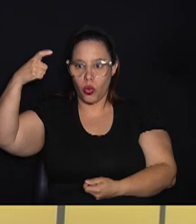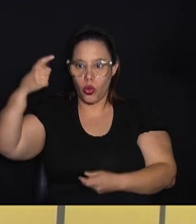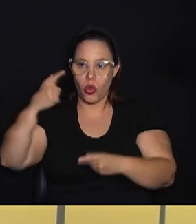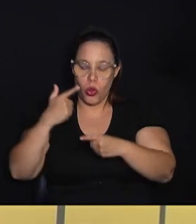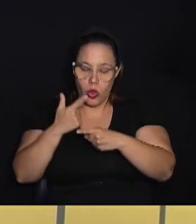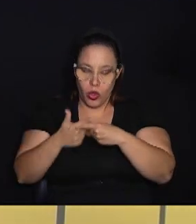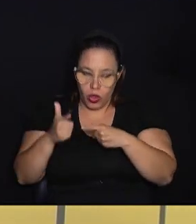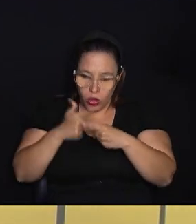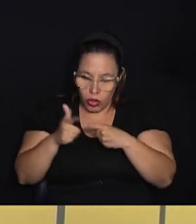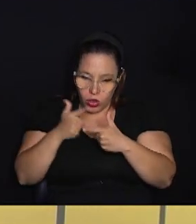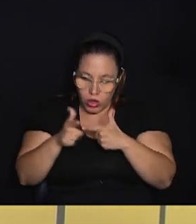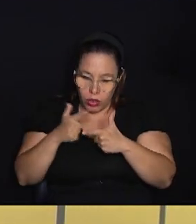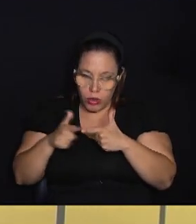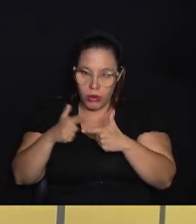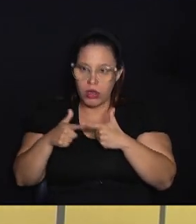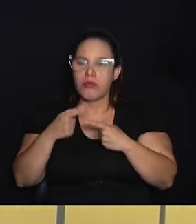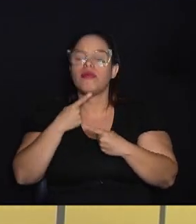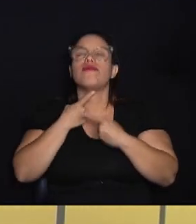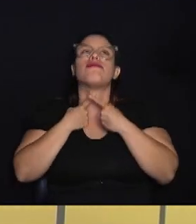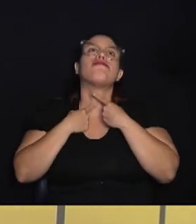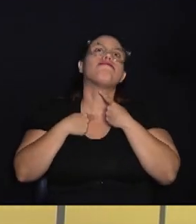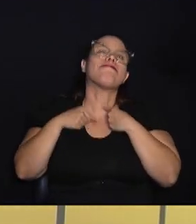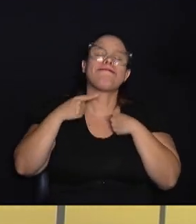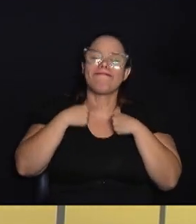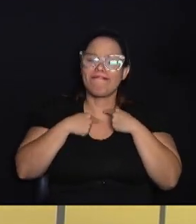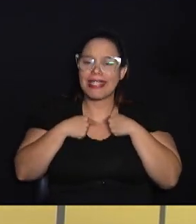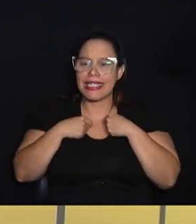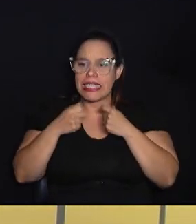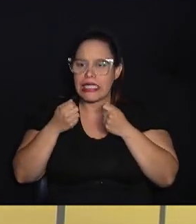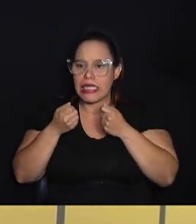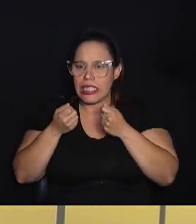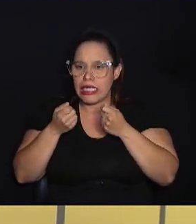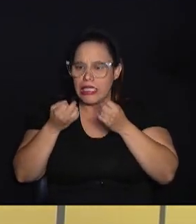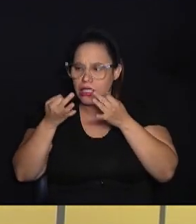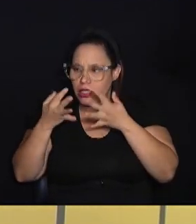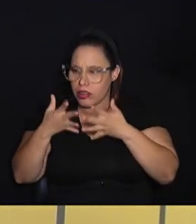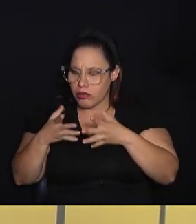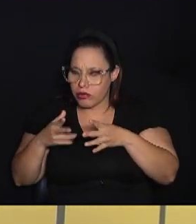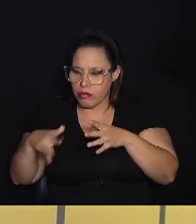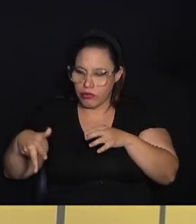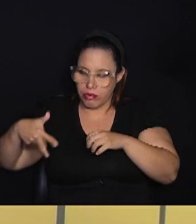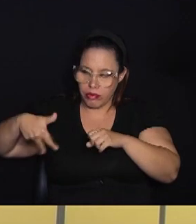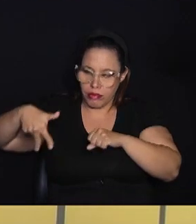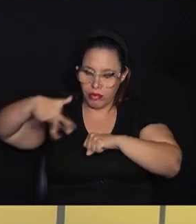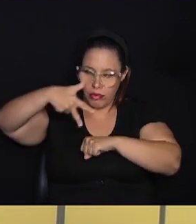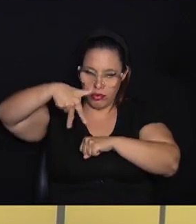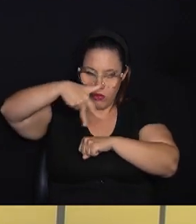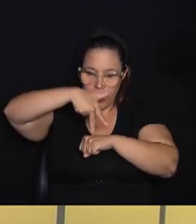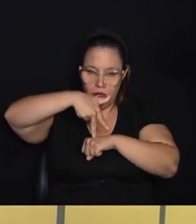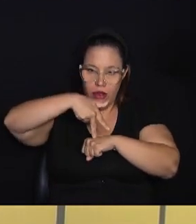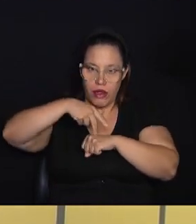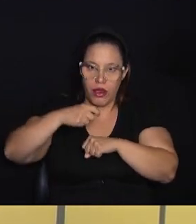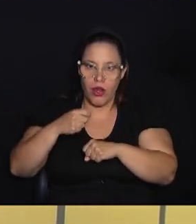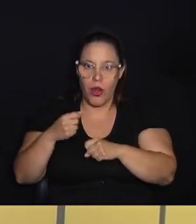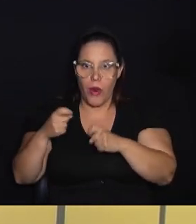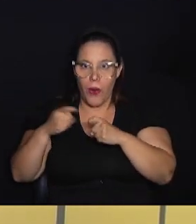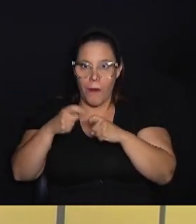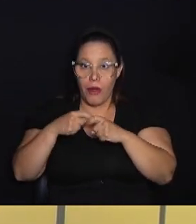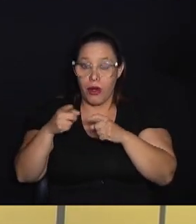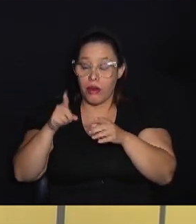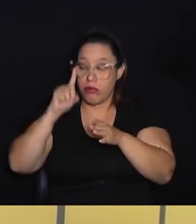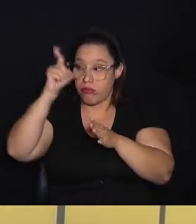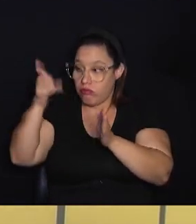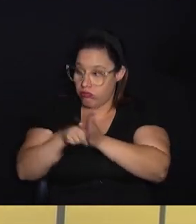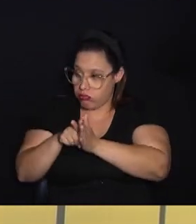desejo a gente começou falando disso né acho que desse paciente que chega querendo que o médico dê um diagnóstico o